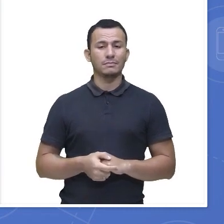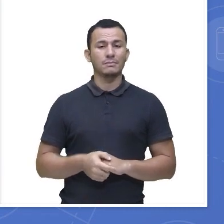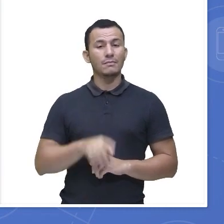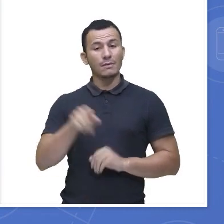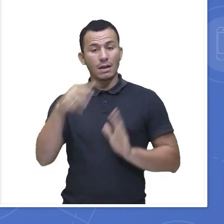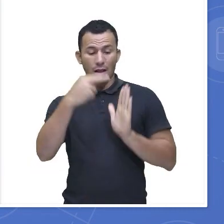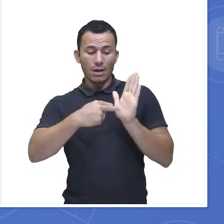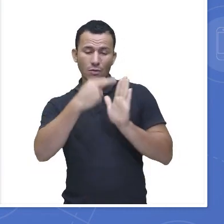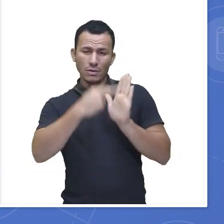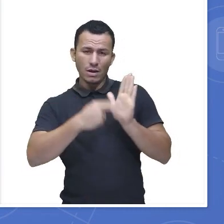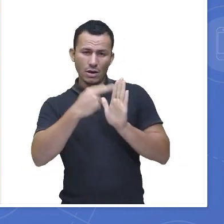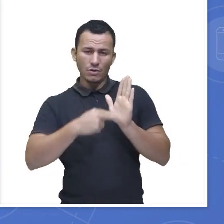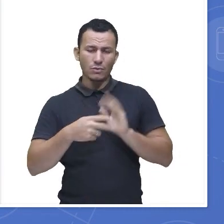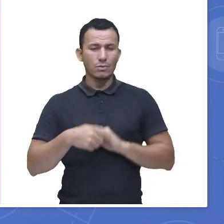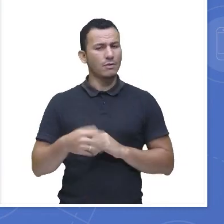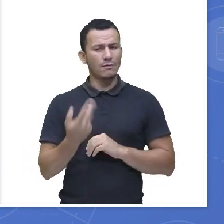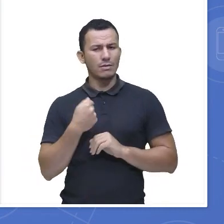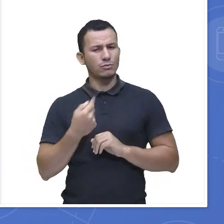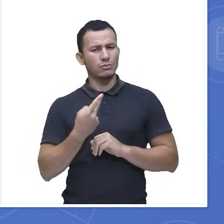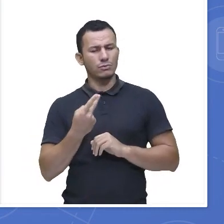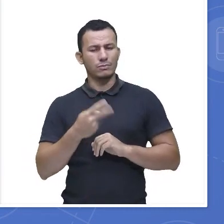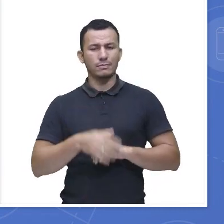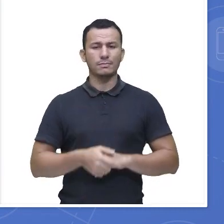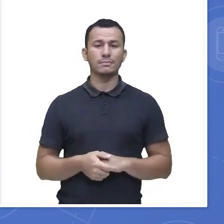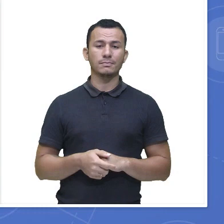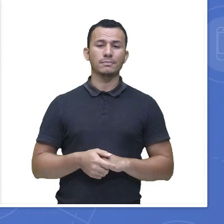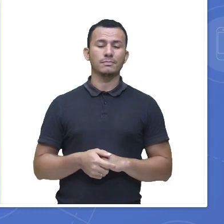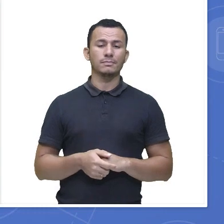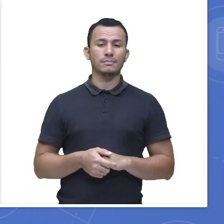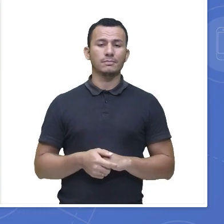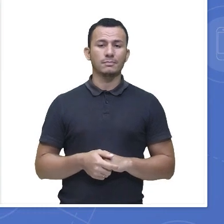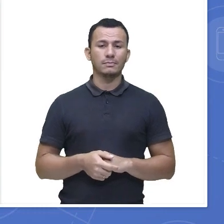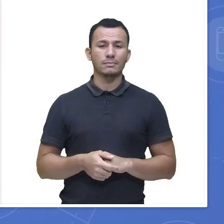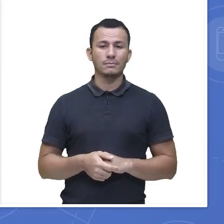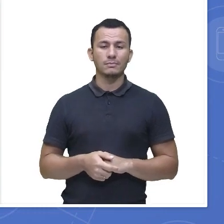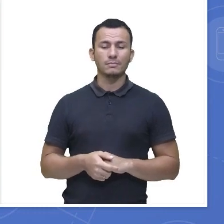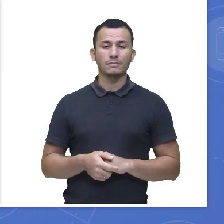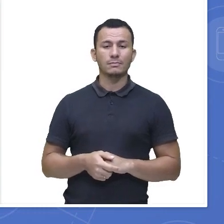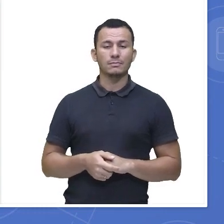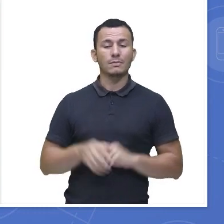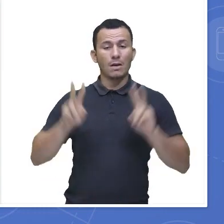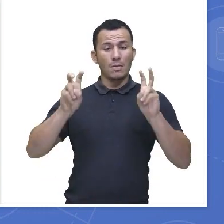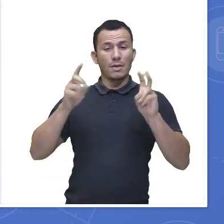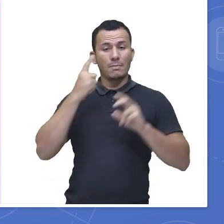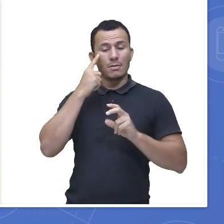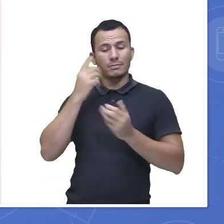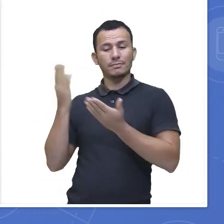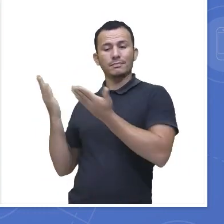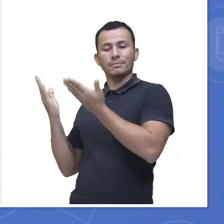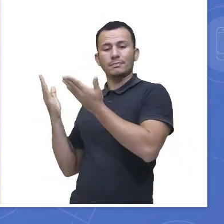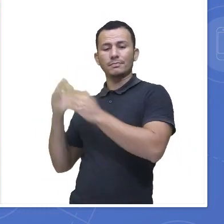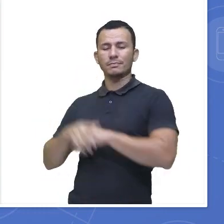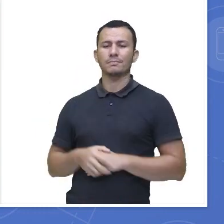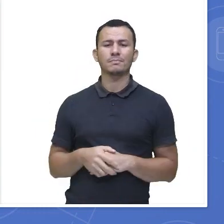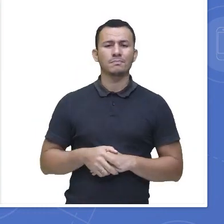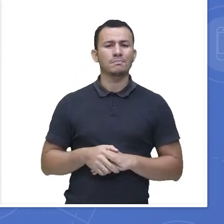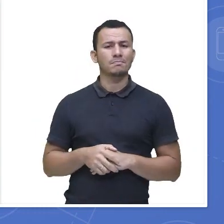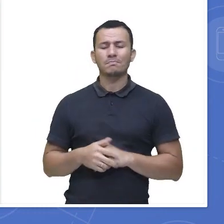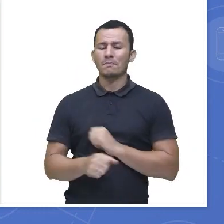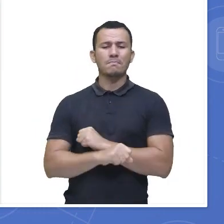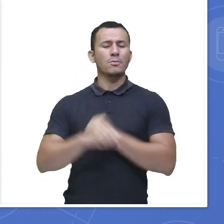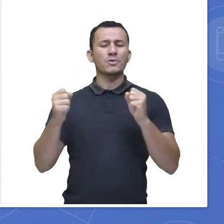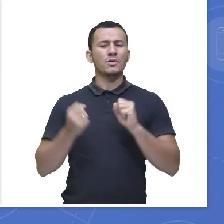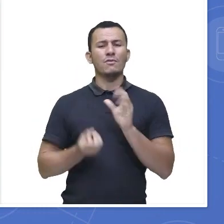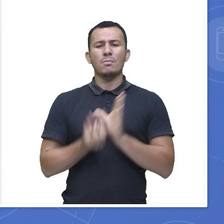a seguir. Eu leio daqui e você lê daí. Vamos. O sobrevivente. Impossível compor um poema a essa altura